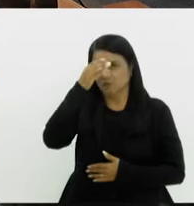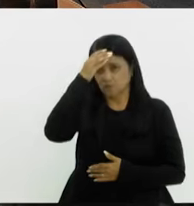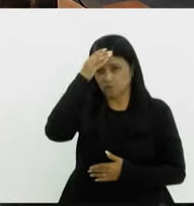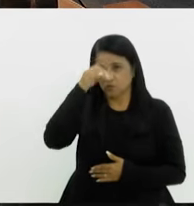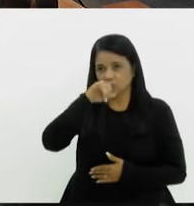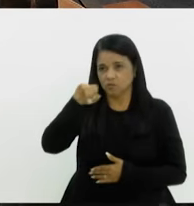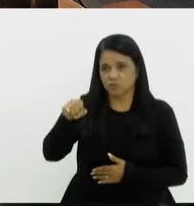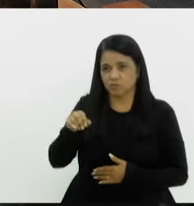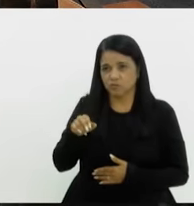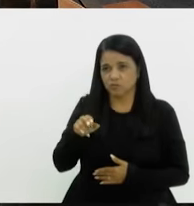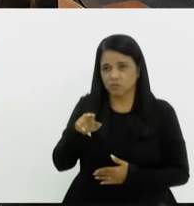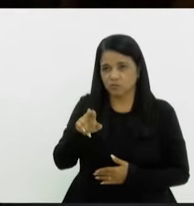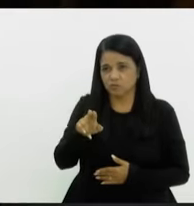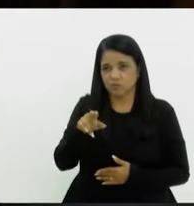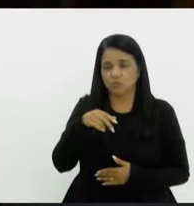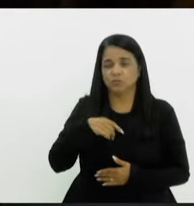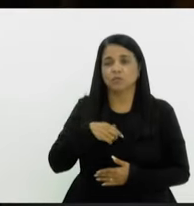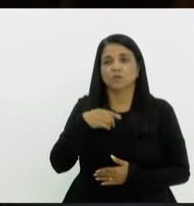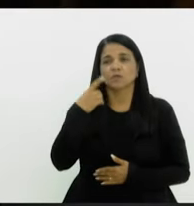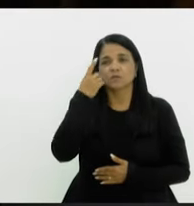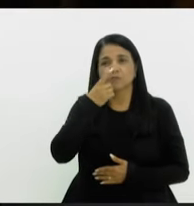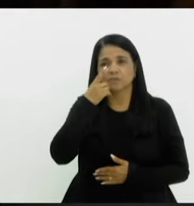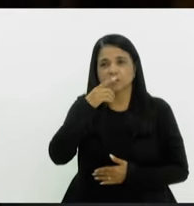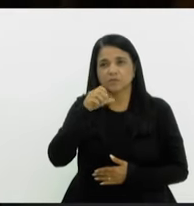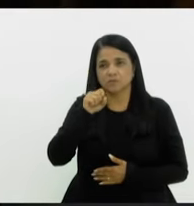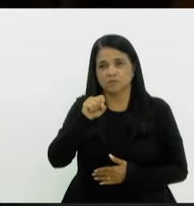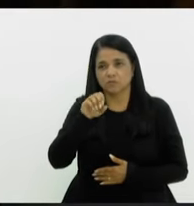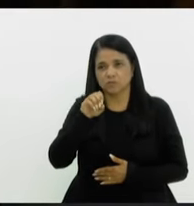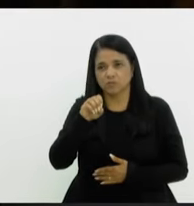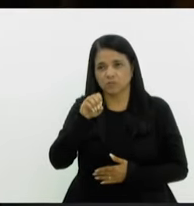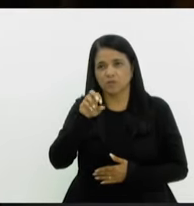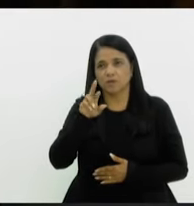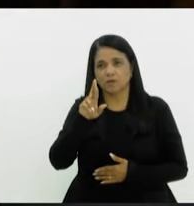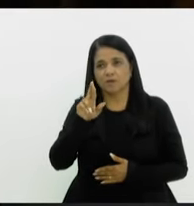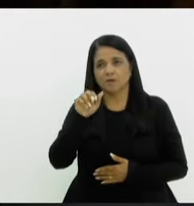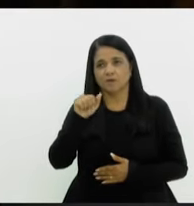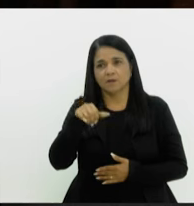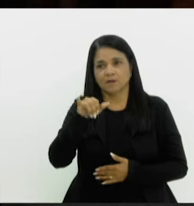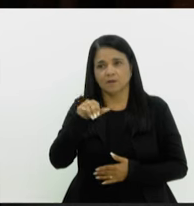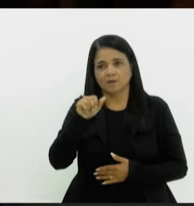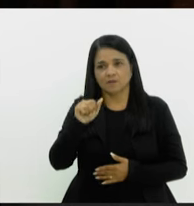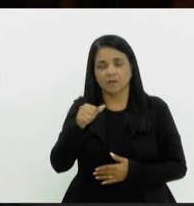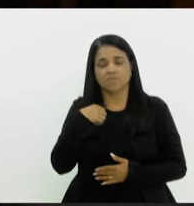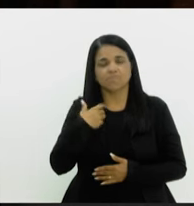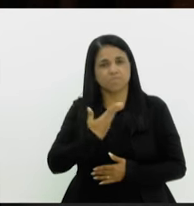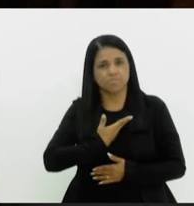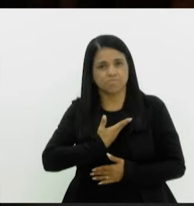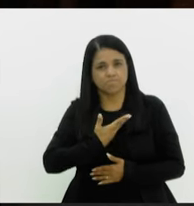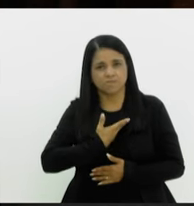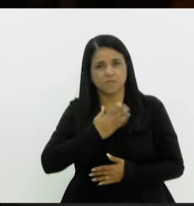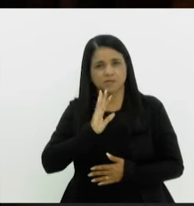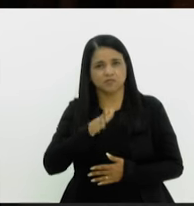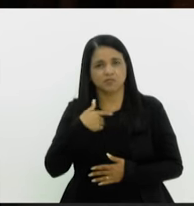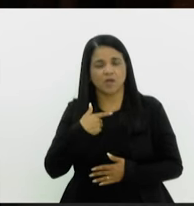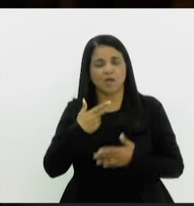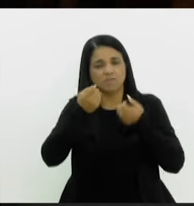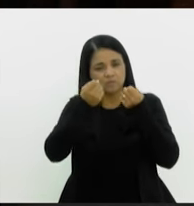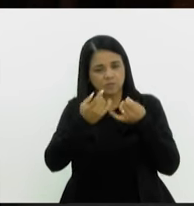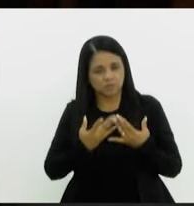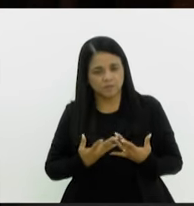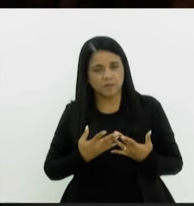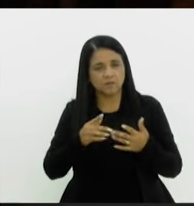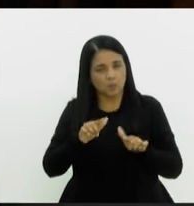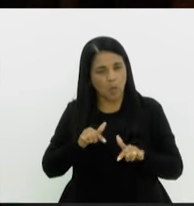tiju deputada Soraia que é uma grande amiga e ela já comentava muito tempo sobre sua